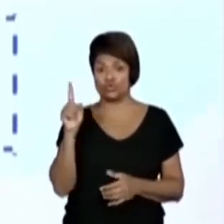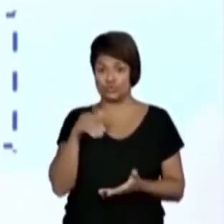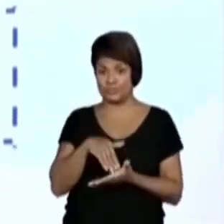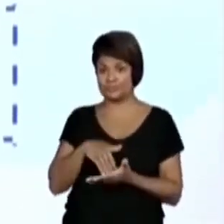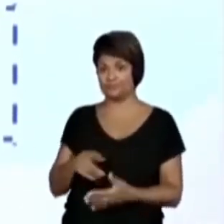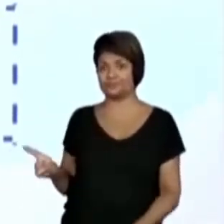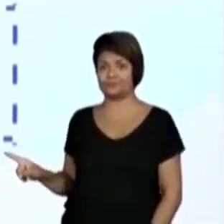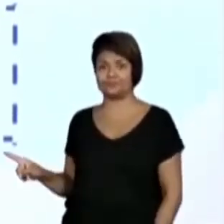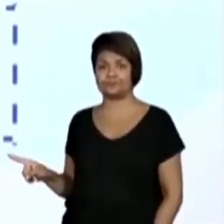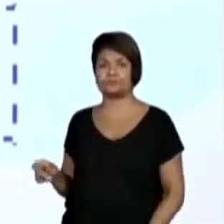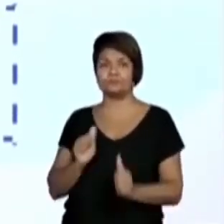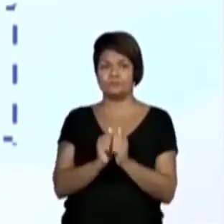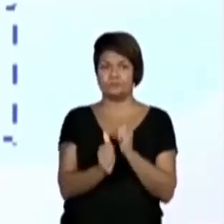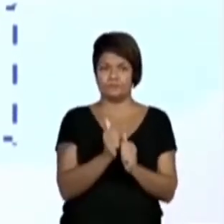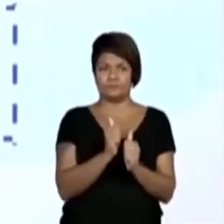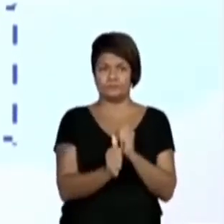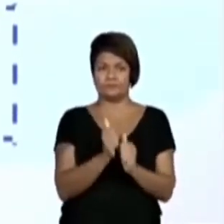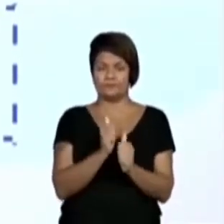última